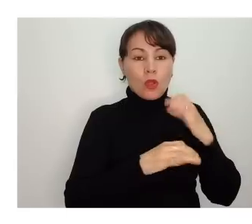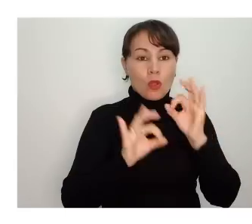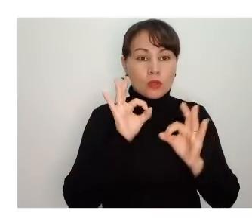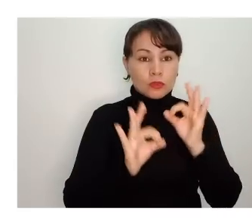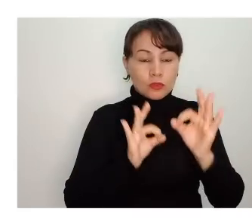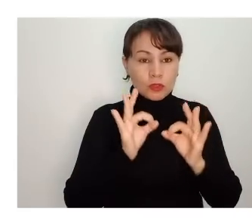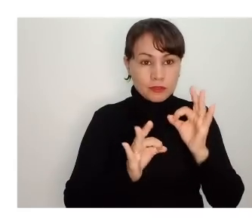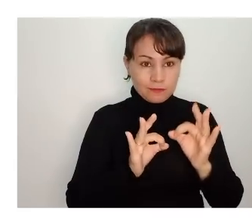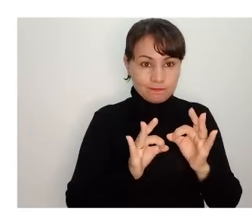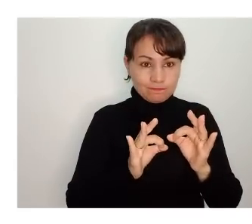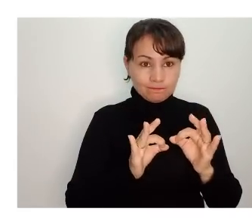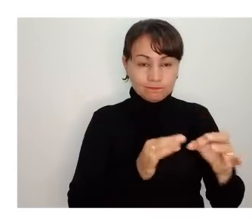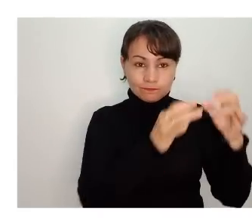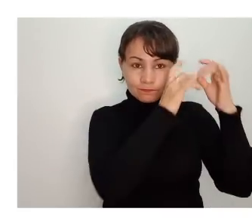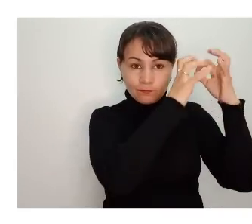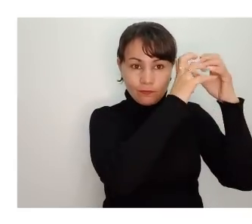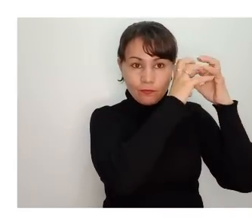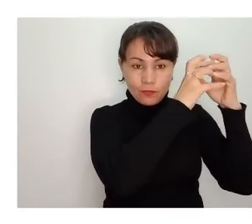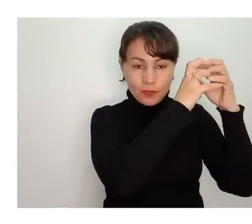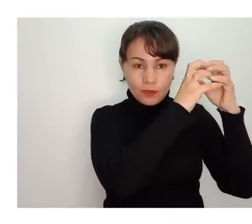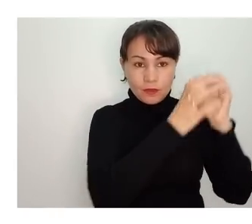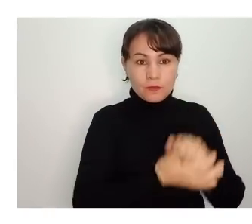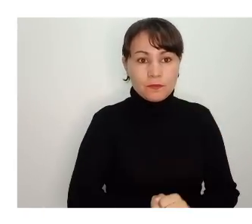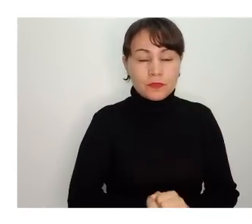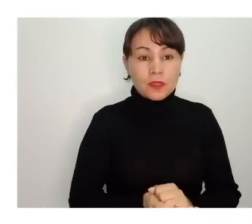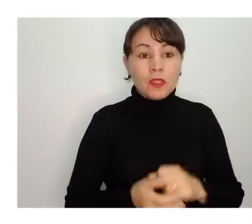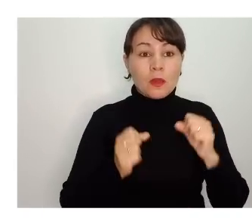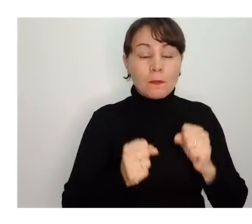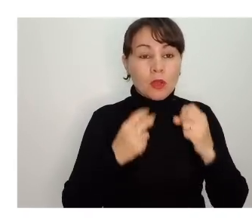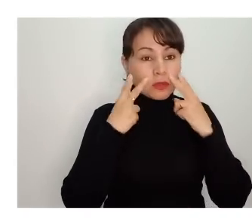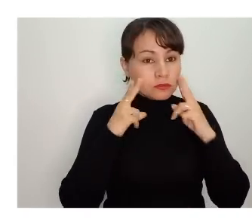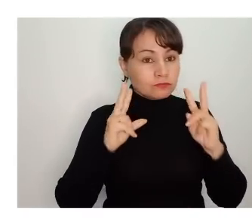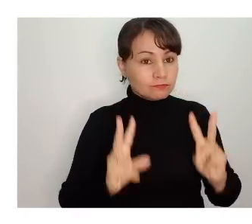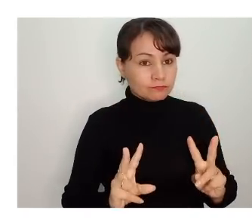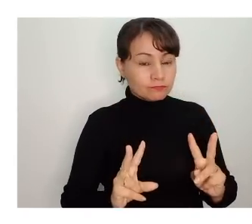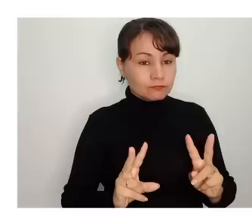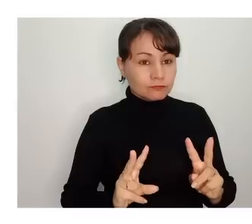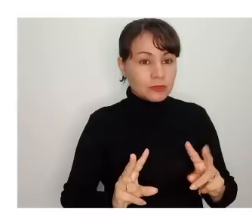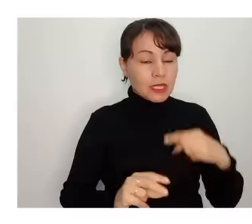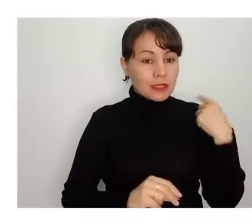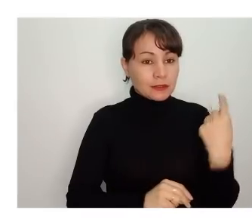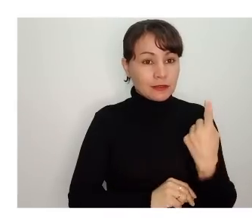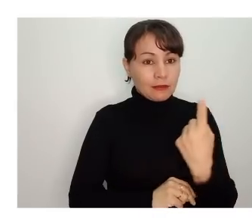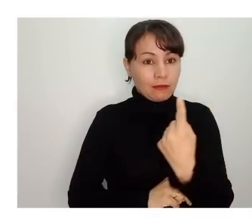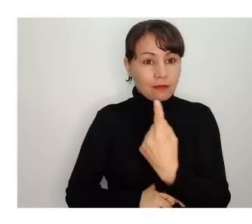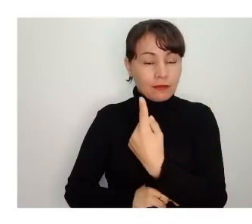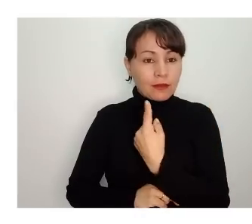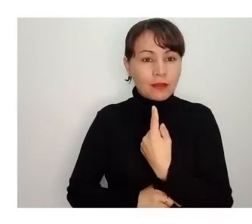estão localizadas na região do córtex pré-frontal. Então, vocês podem ver que cada